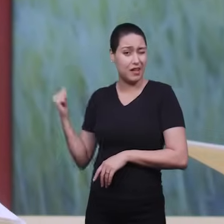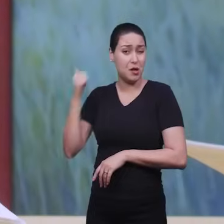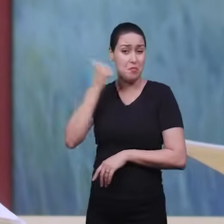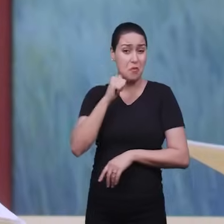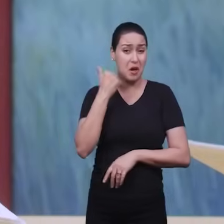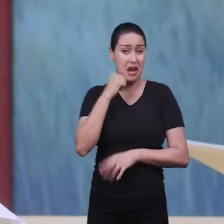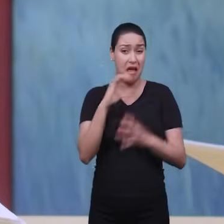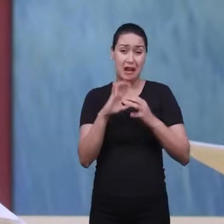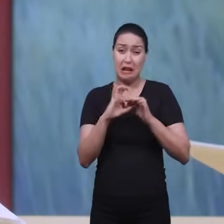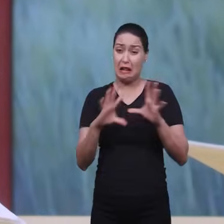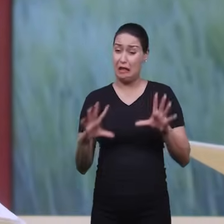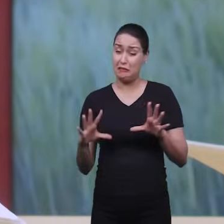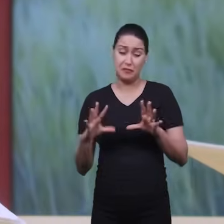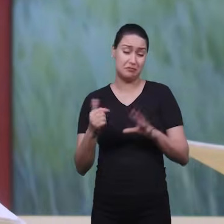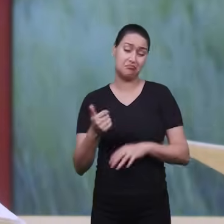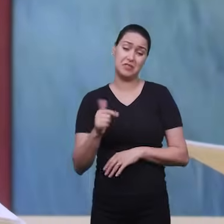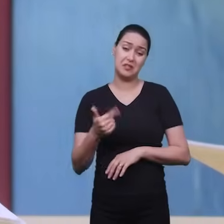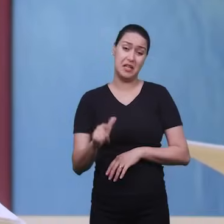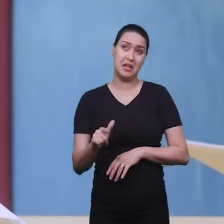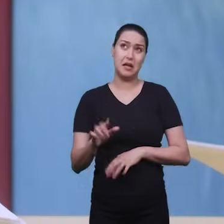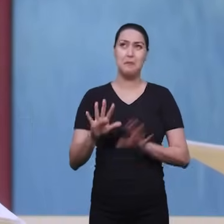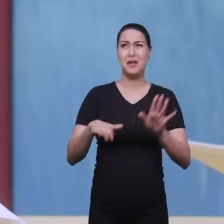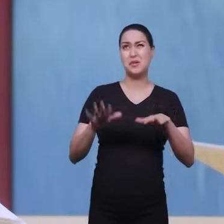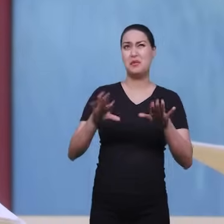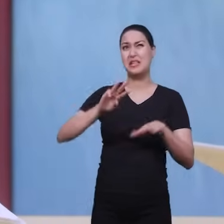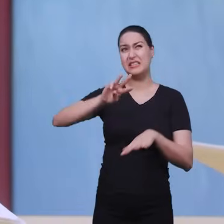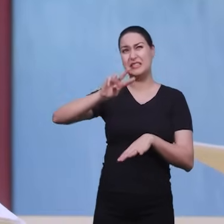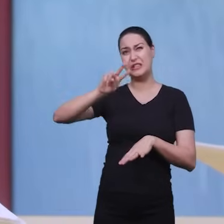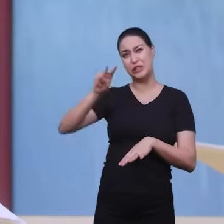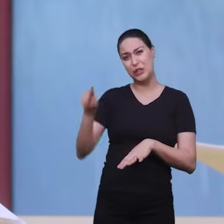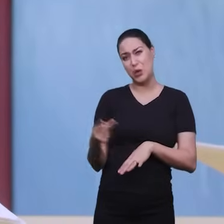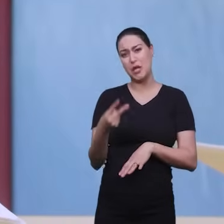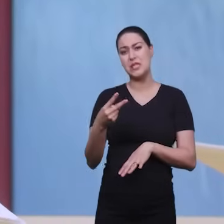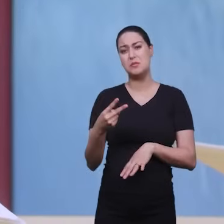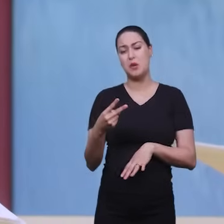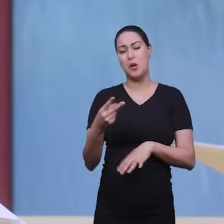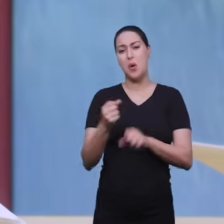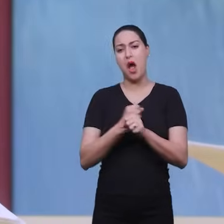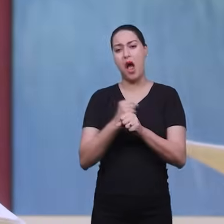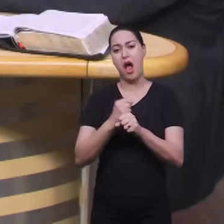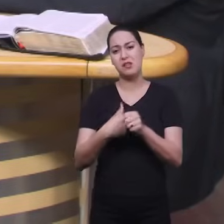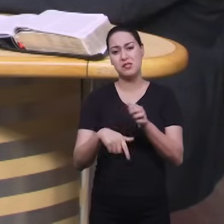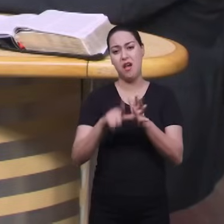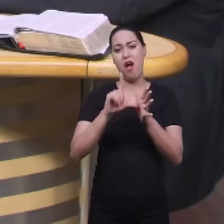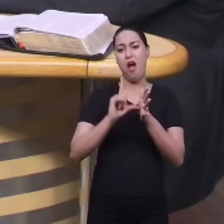quantos anos de Jesus quantos andar 3 mil anos